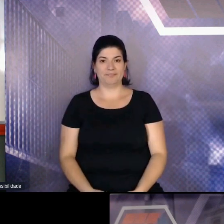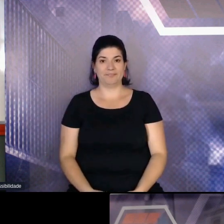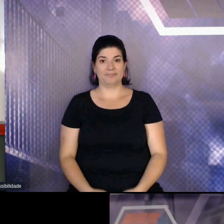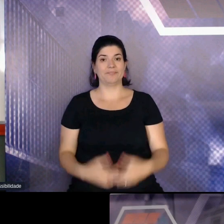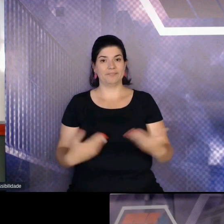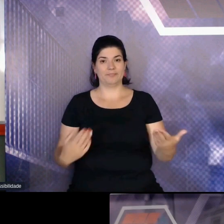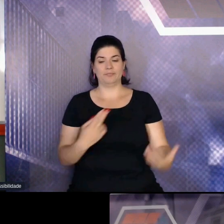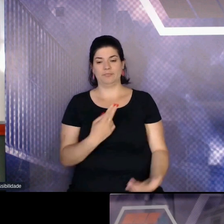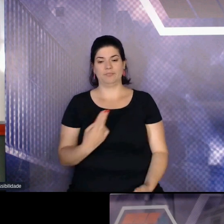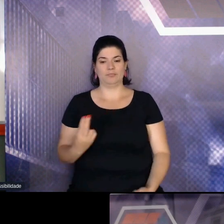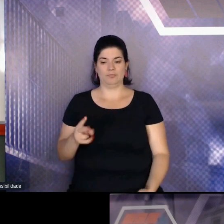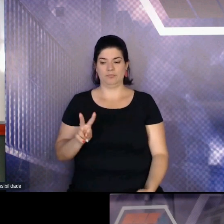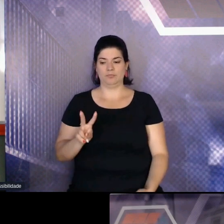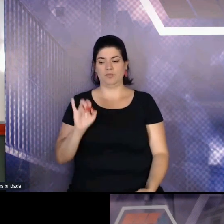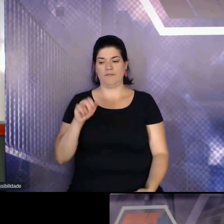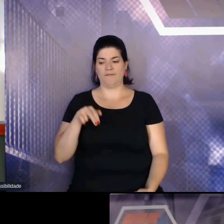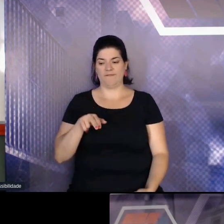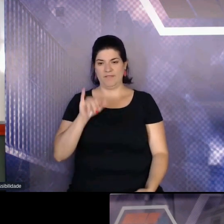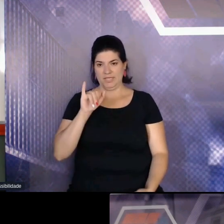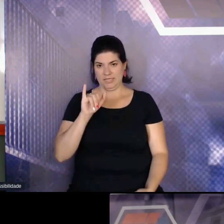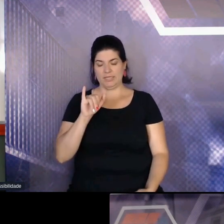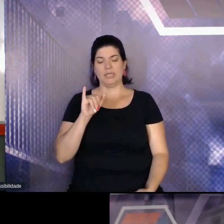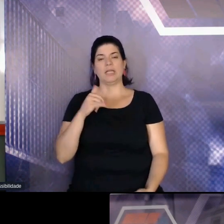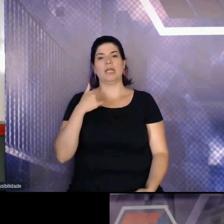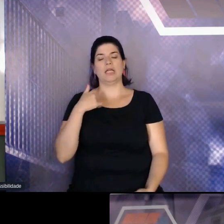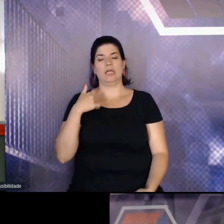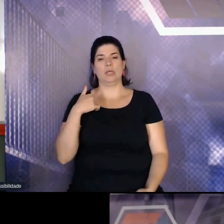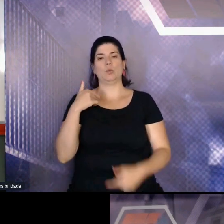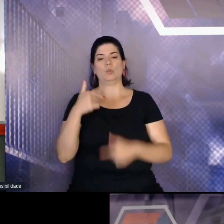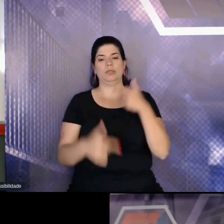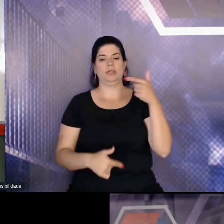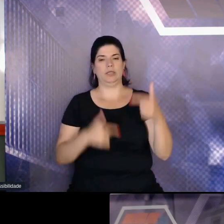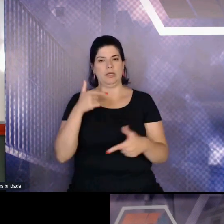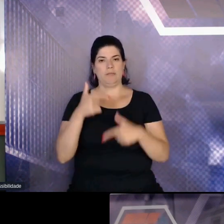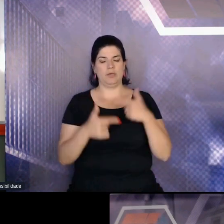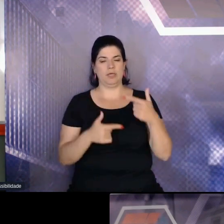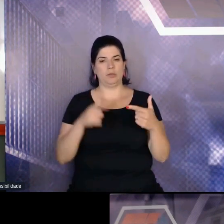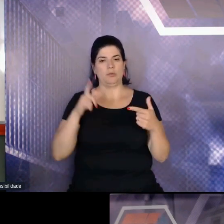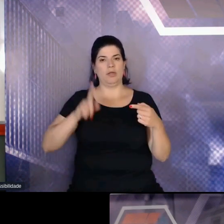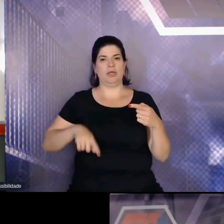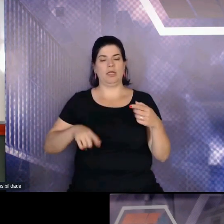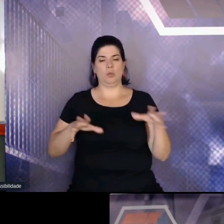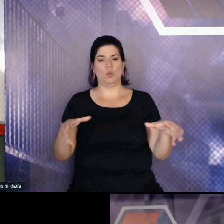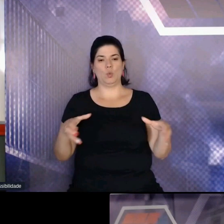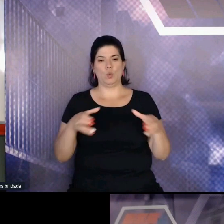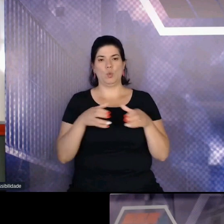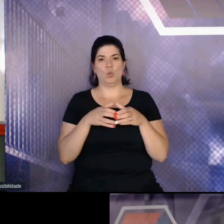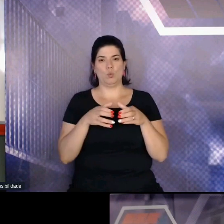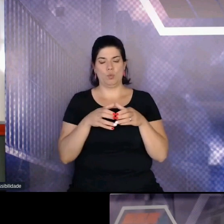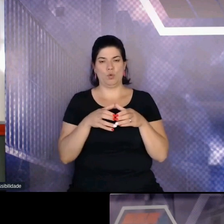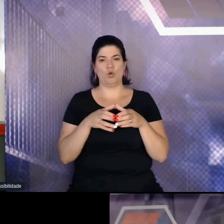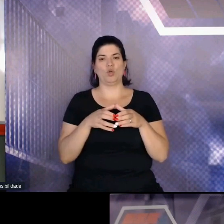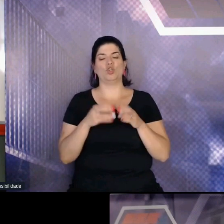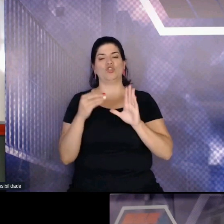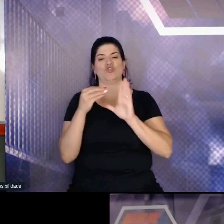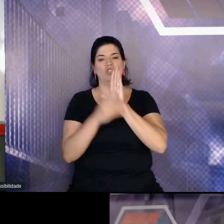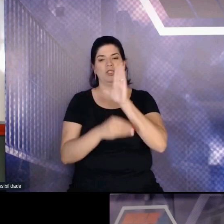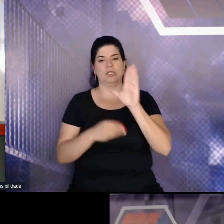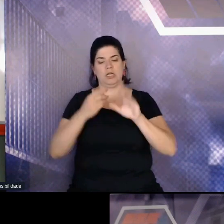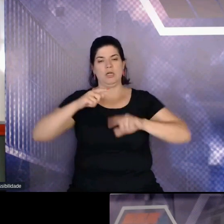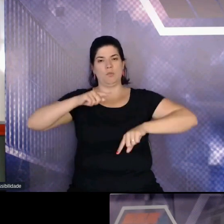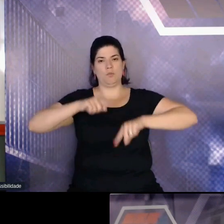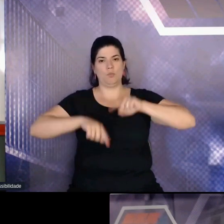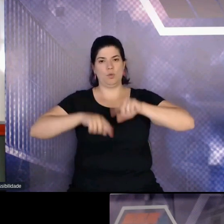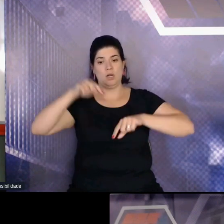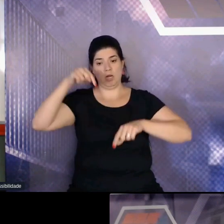chamo Vini Ladeira, né? Atualmente eu atuo no time de design de produto